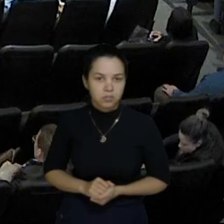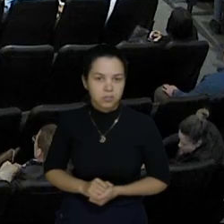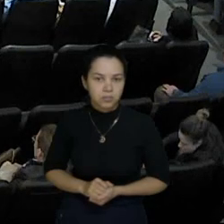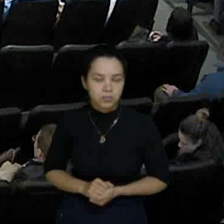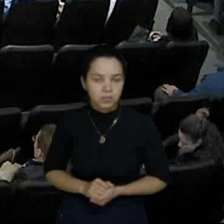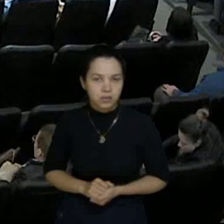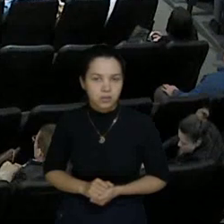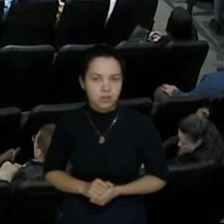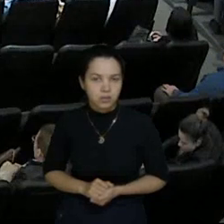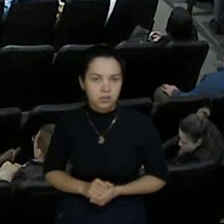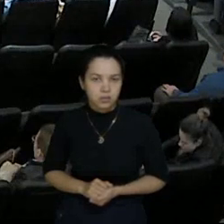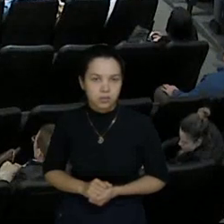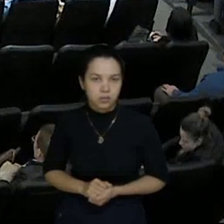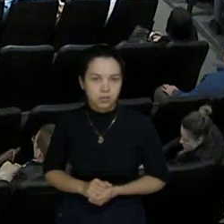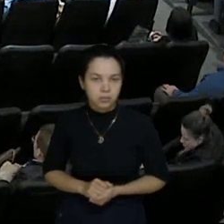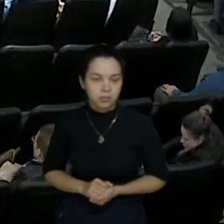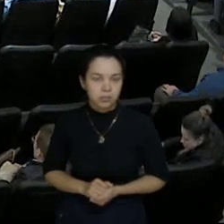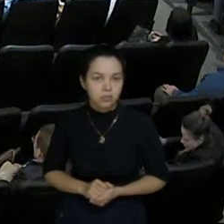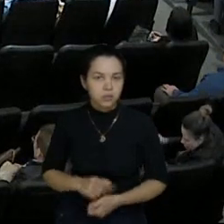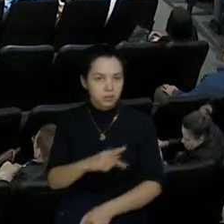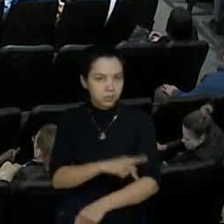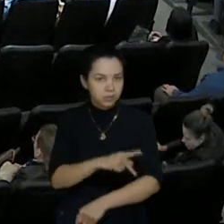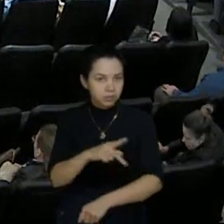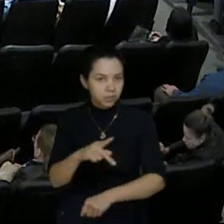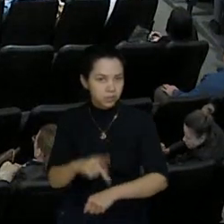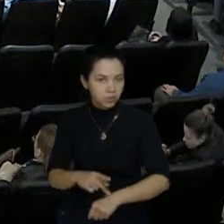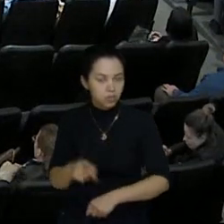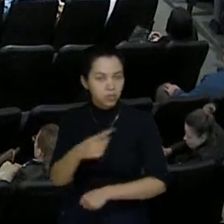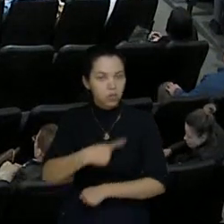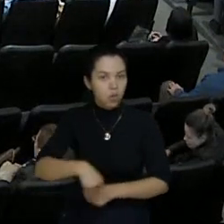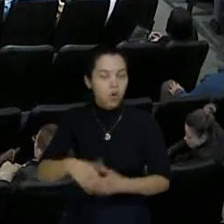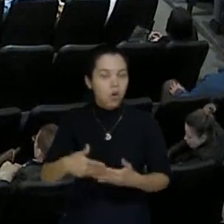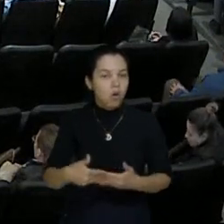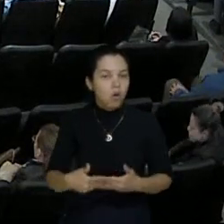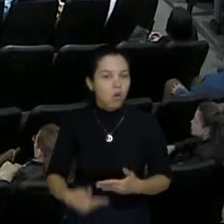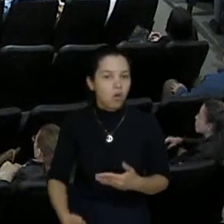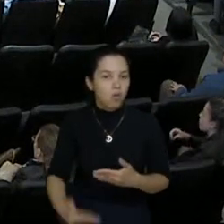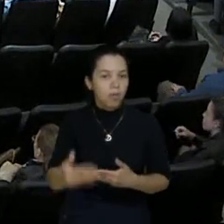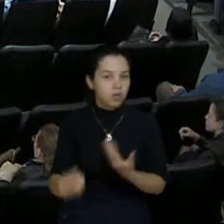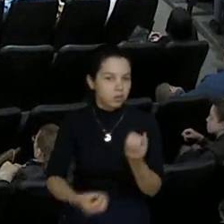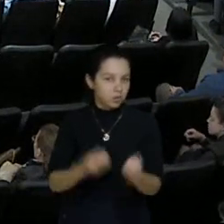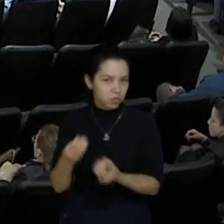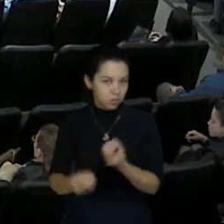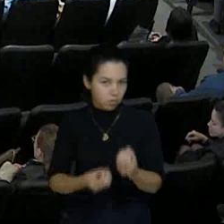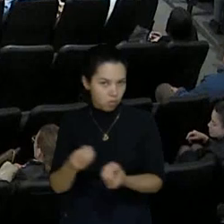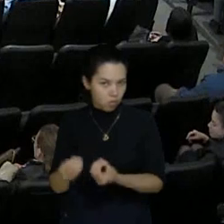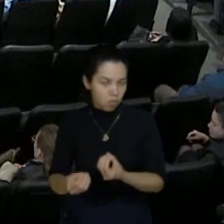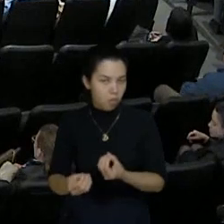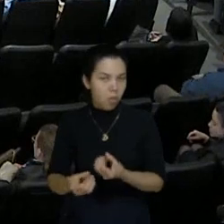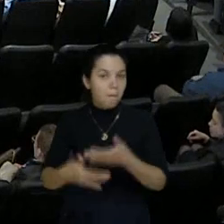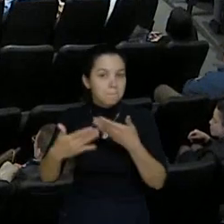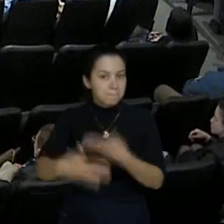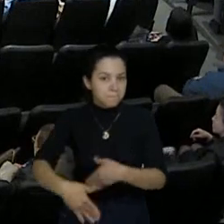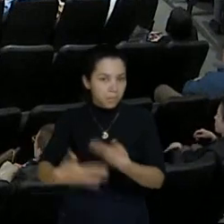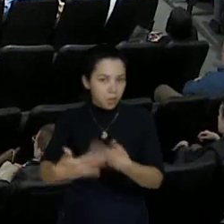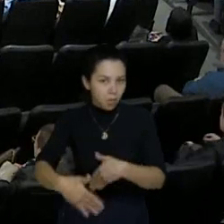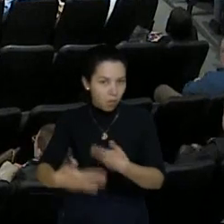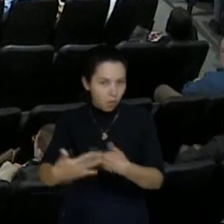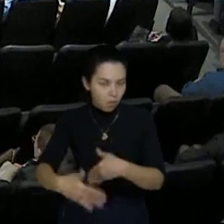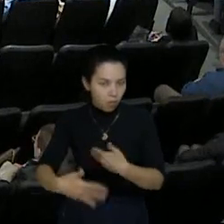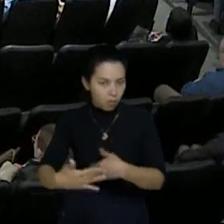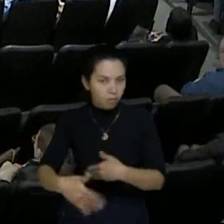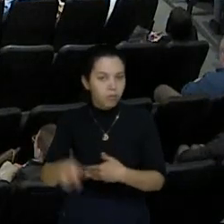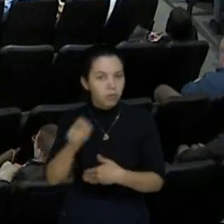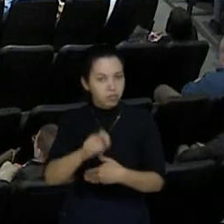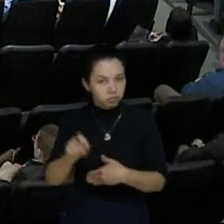família a pedagogia a gente começa então com a prova escrita sobre ditado a versão reduzida fizemos a prova de